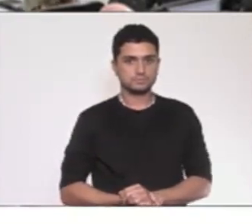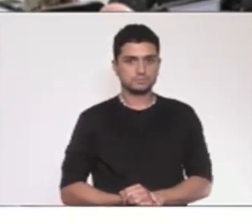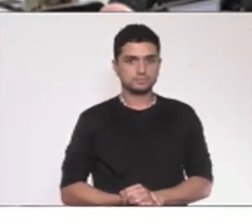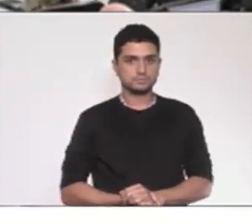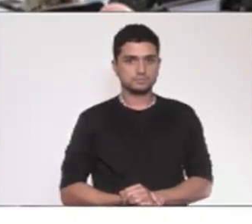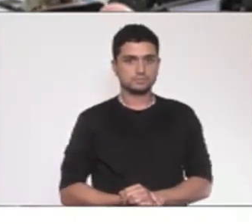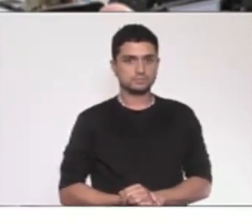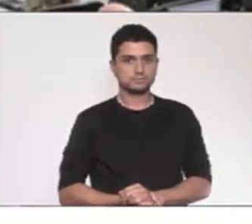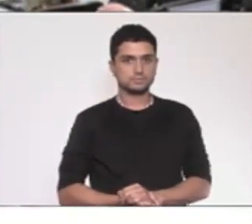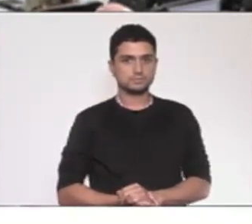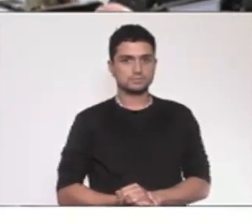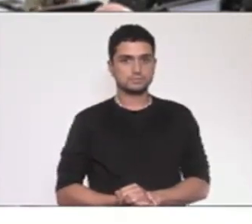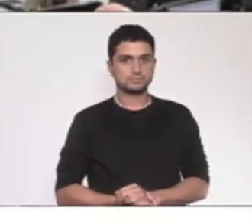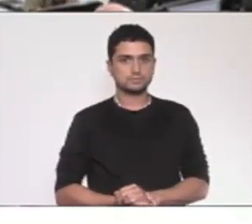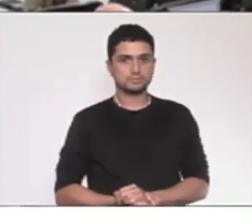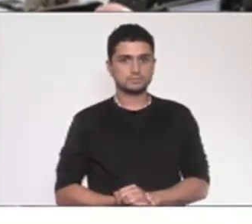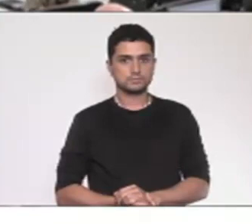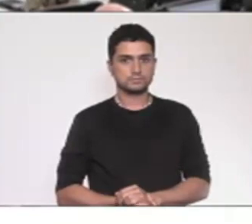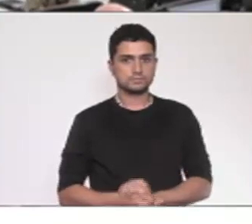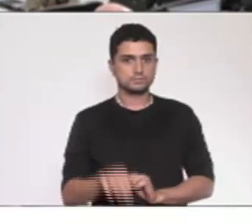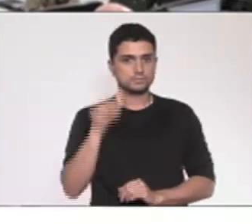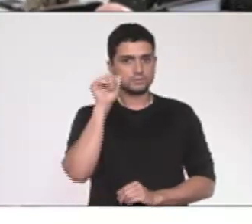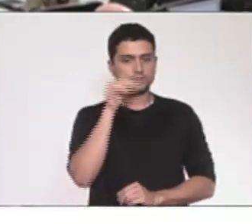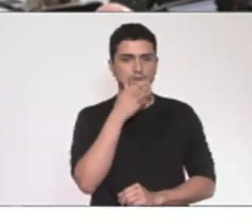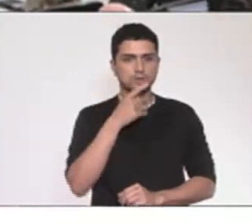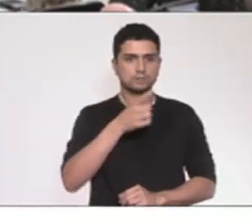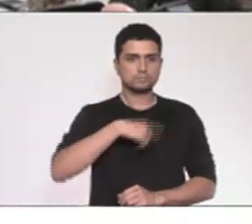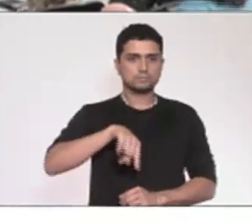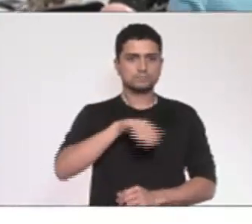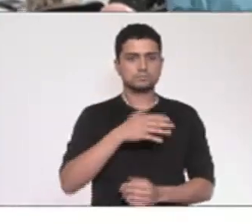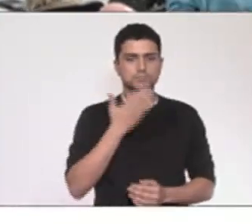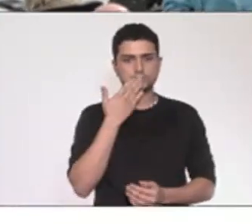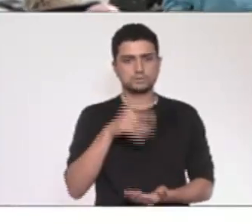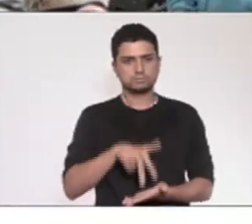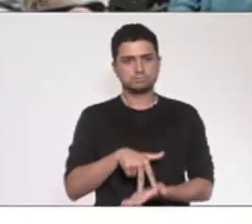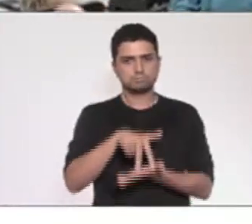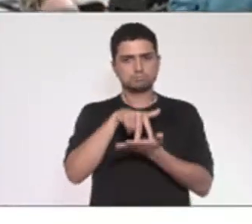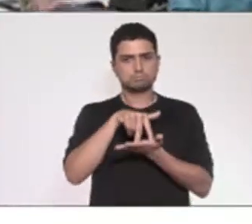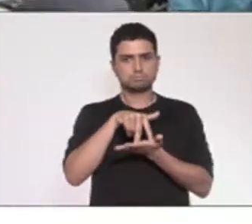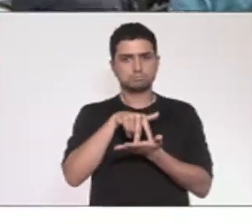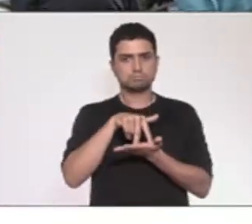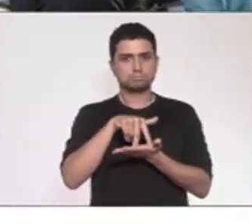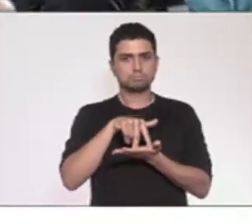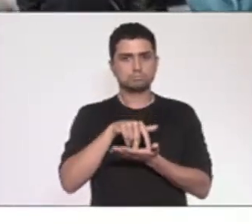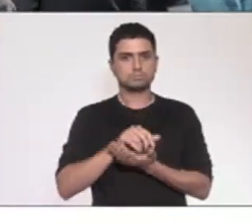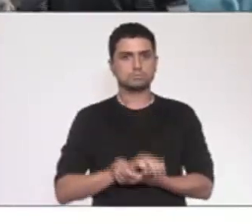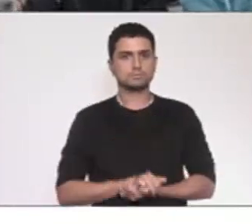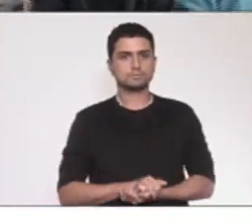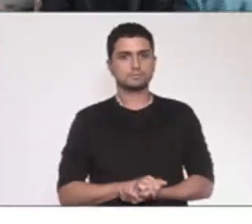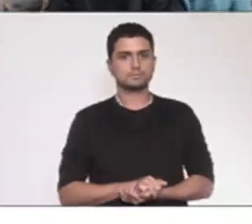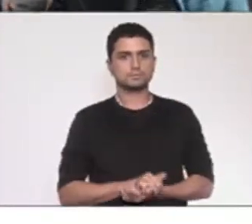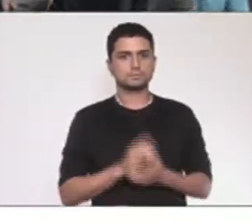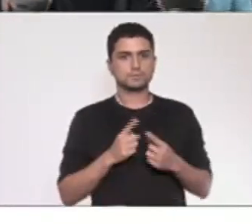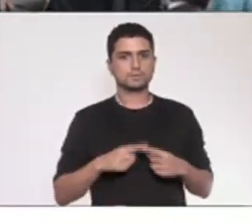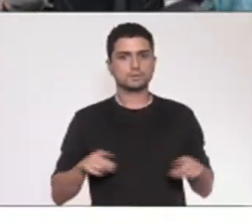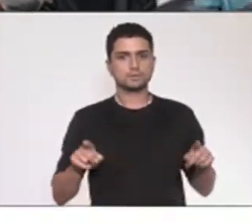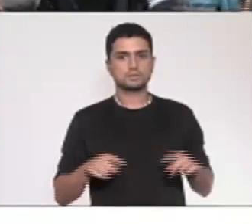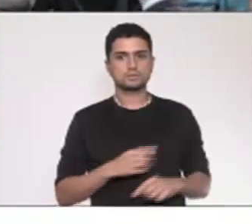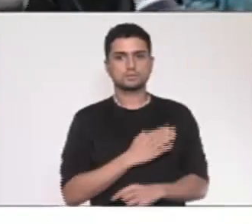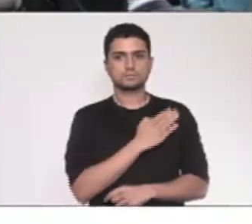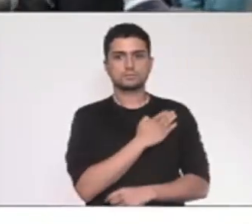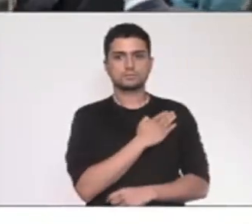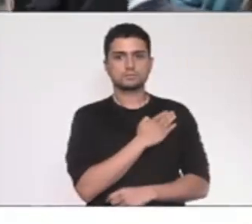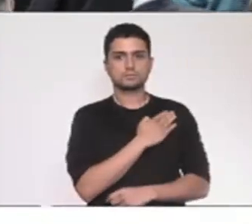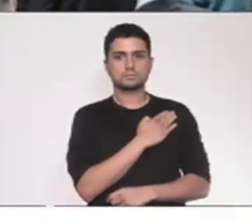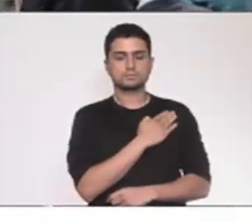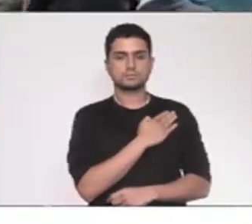Senhoras e senhores, solicito que fiquemos de pé para ouvirmos o hino nacional que será executado pela banda do Corpo